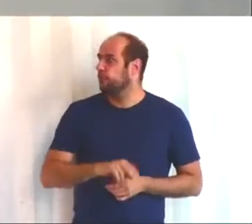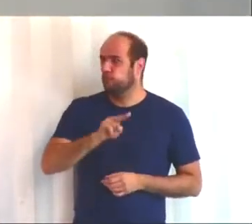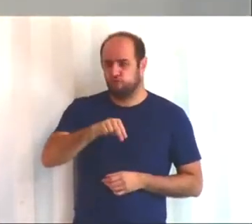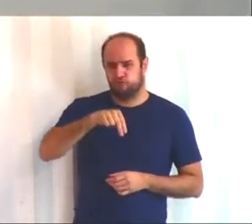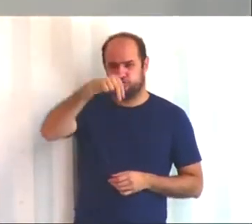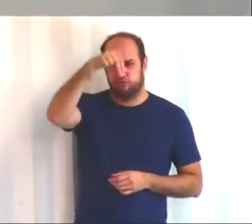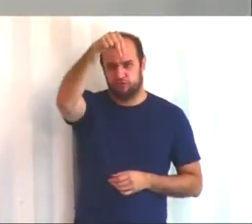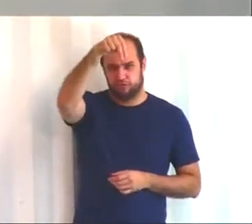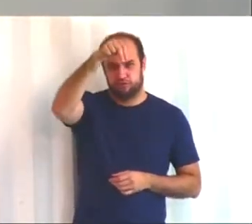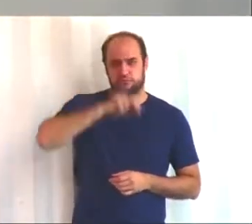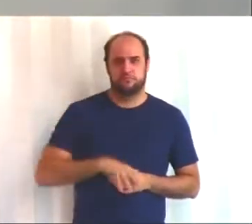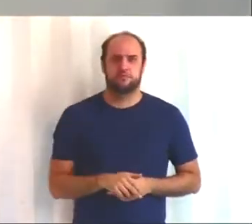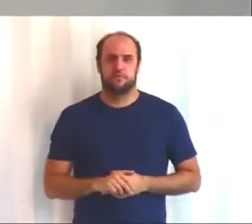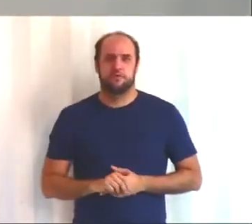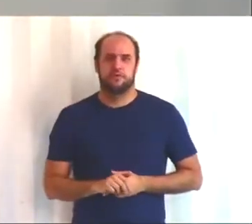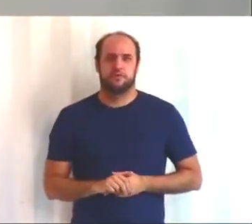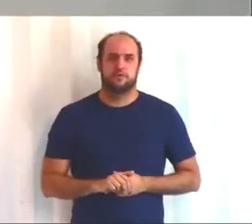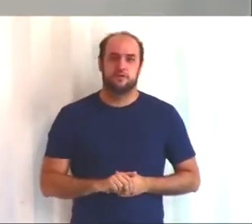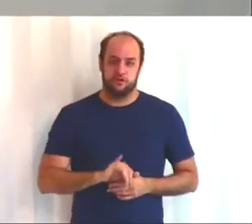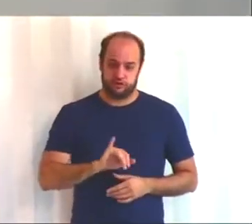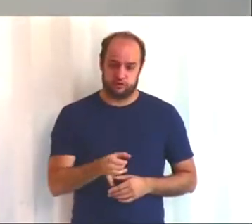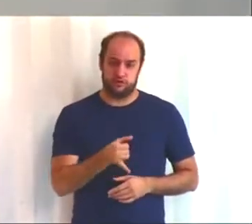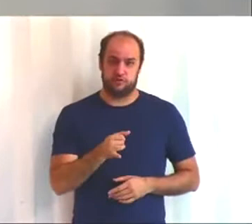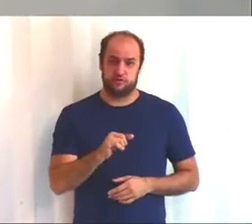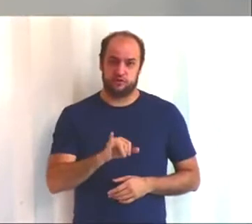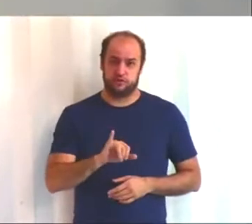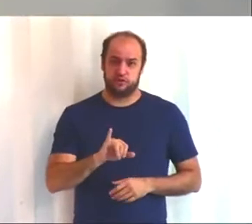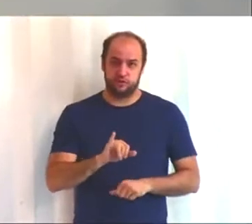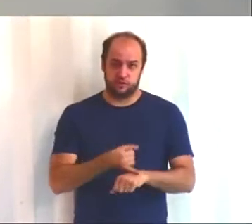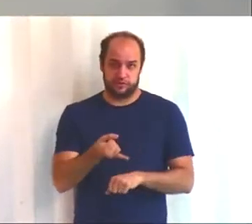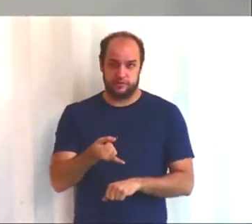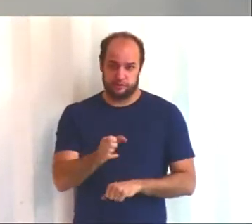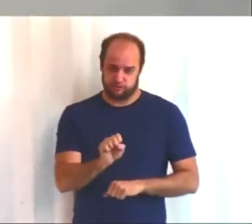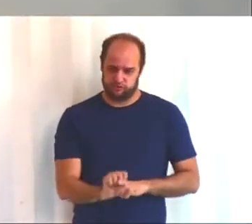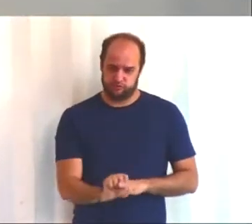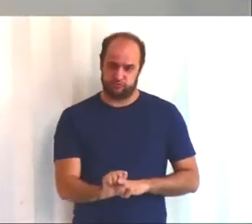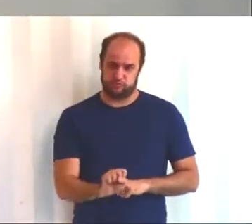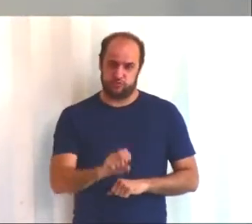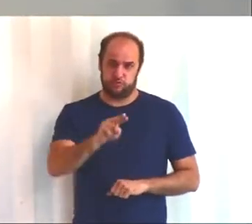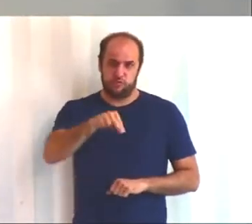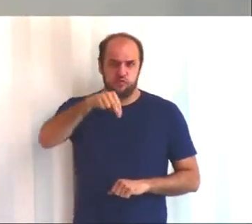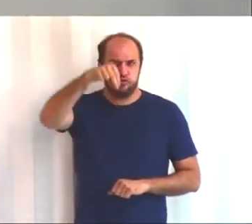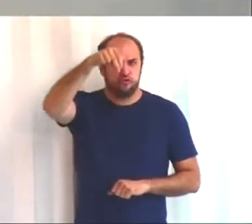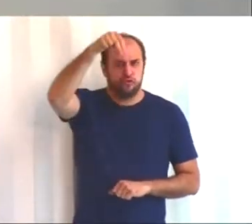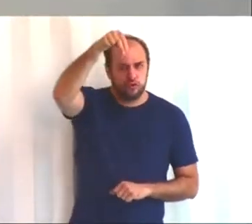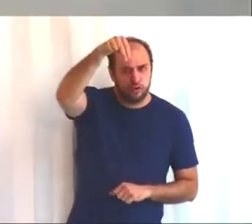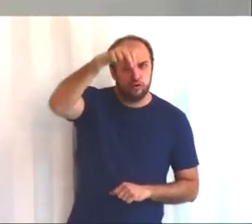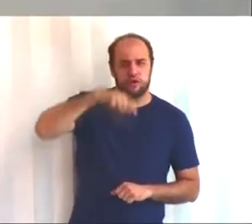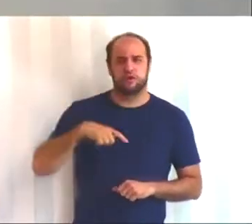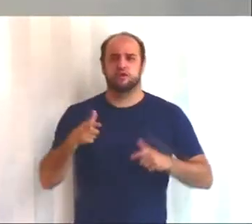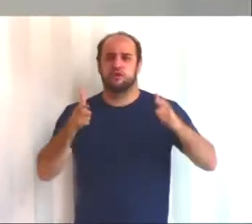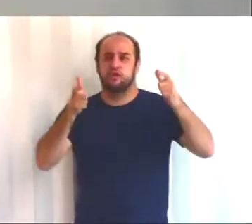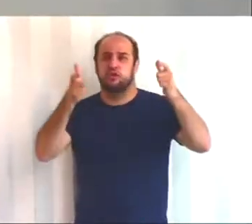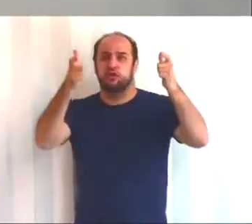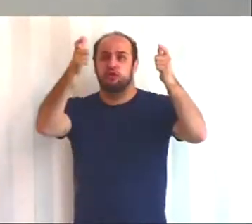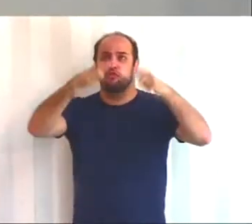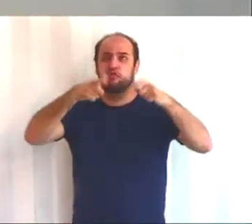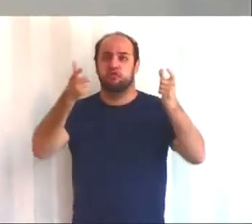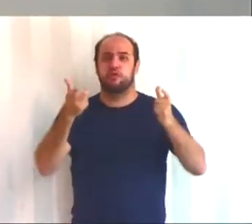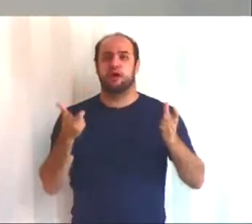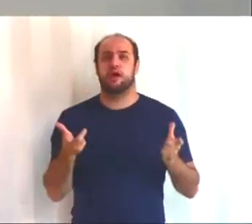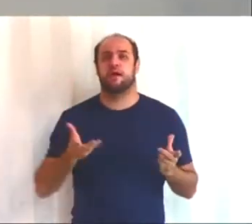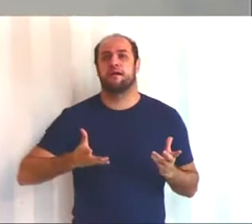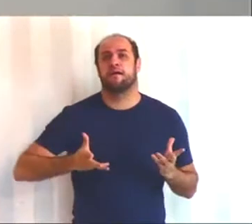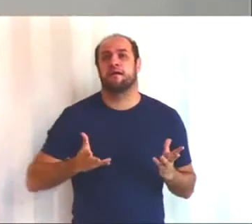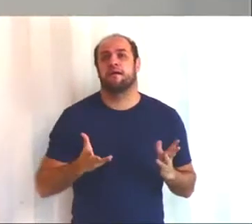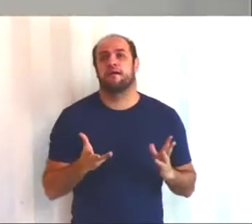para cima, Jerusalém está no sul, o norte está para cima. O norte era exatamente o território